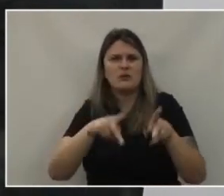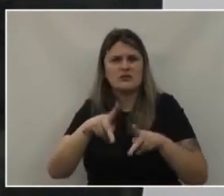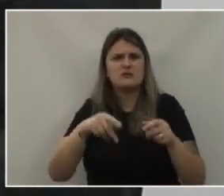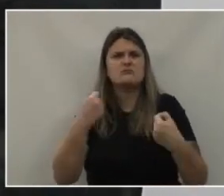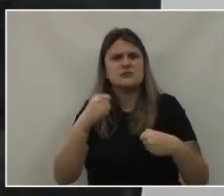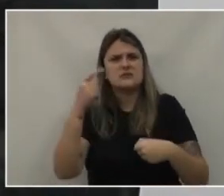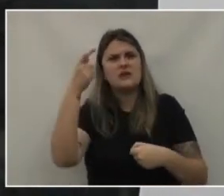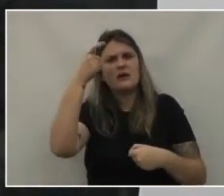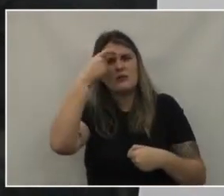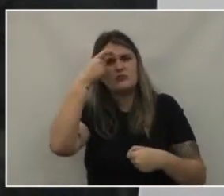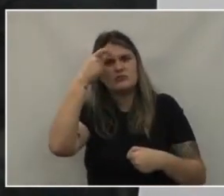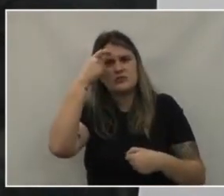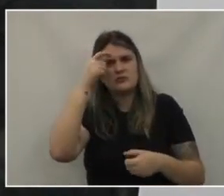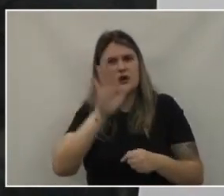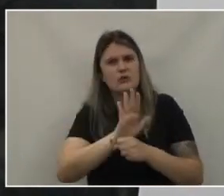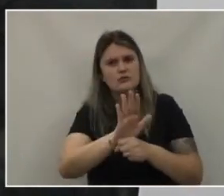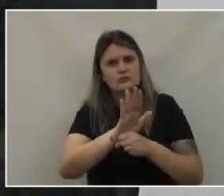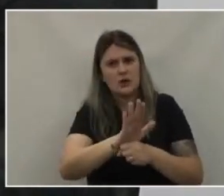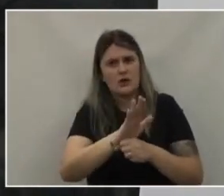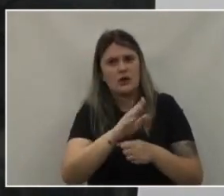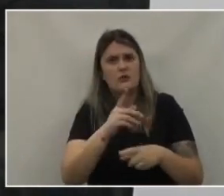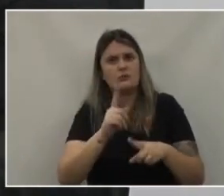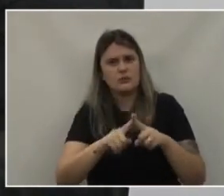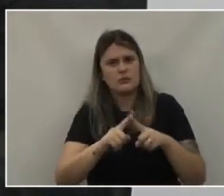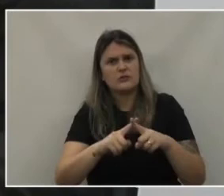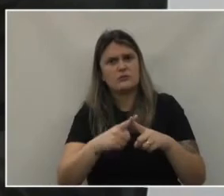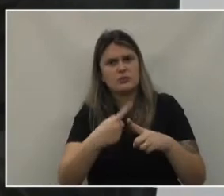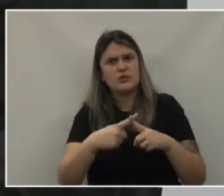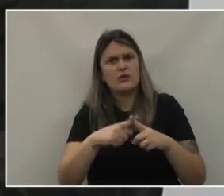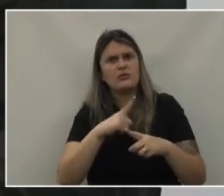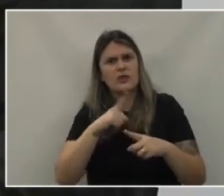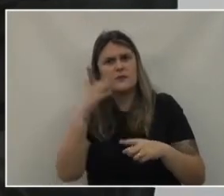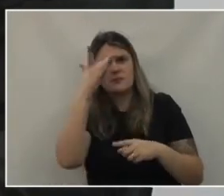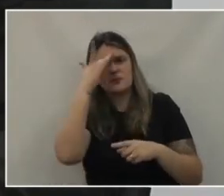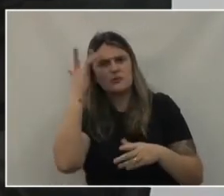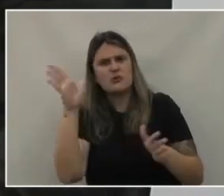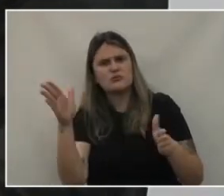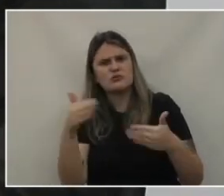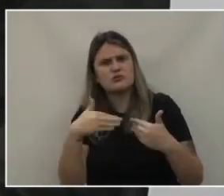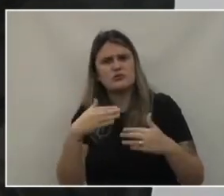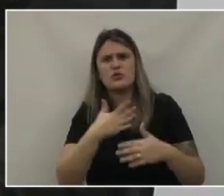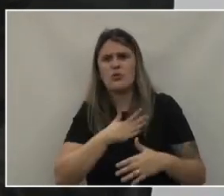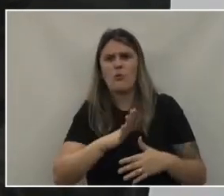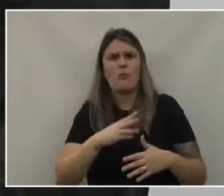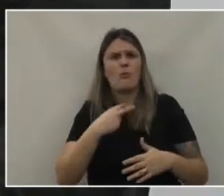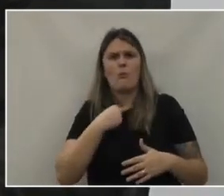devia colaborar também, né? Tem pessoas com autismo, por causa do barulho,